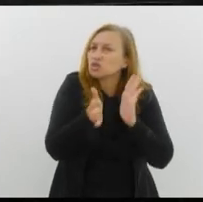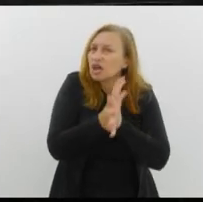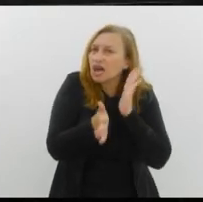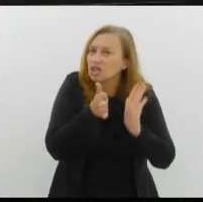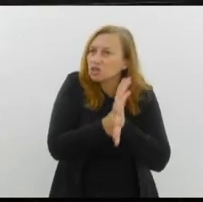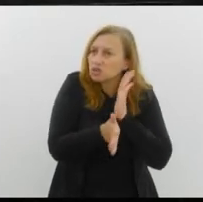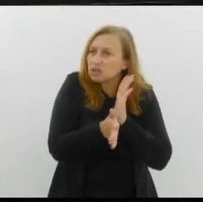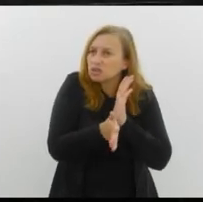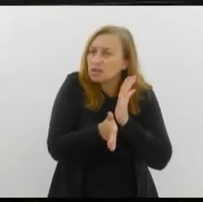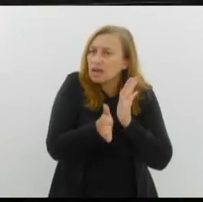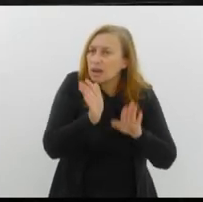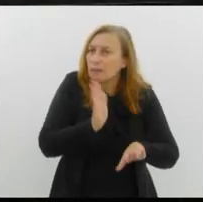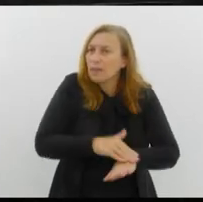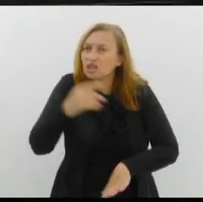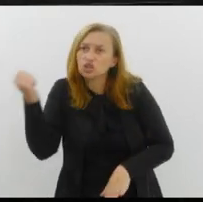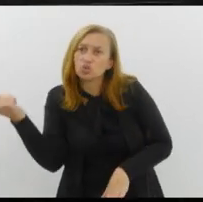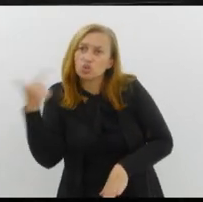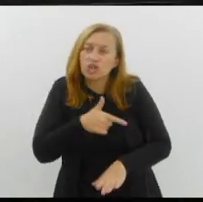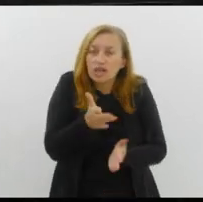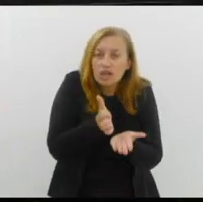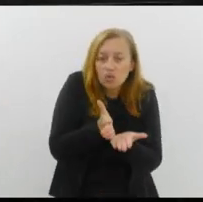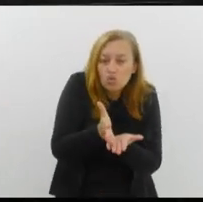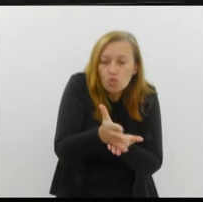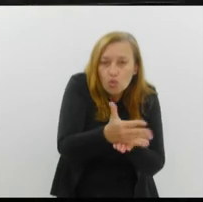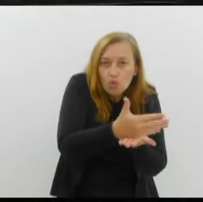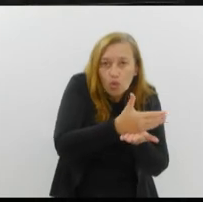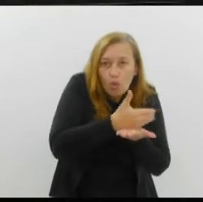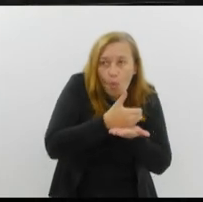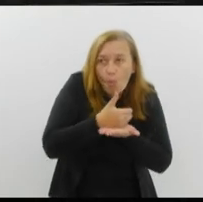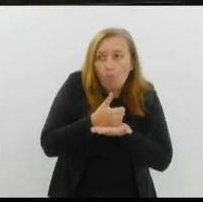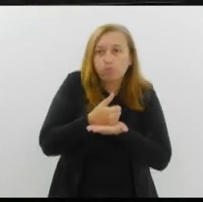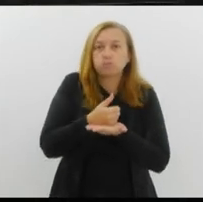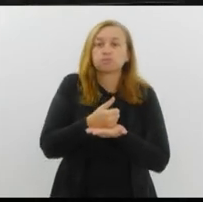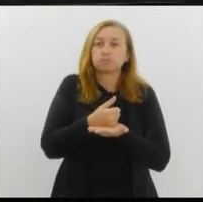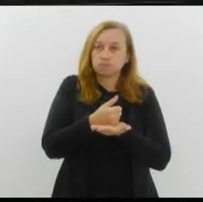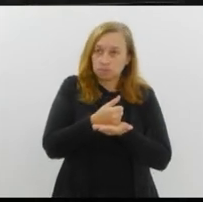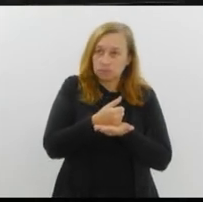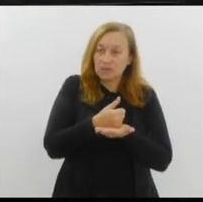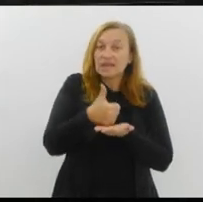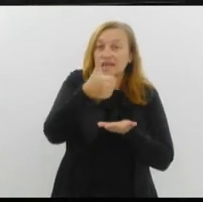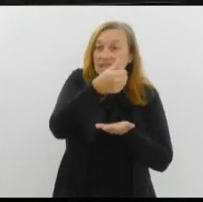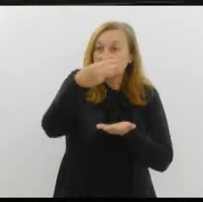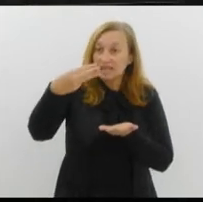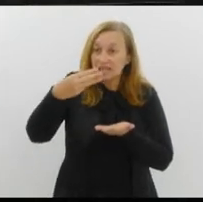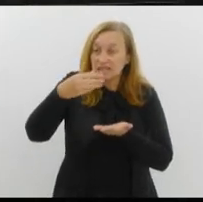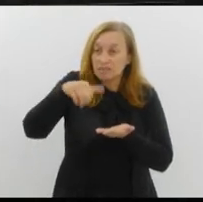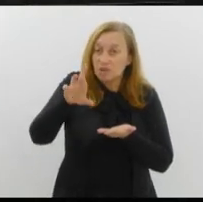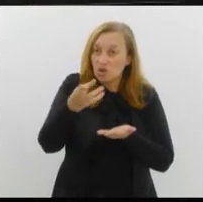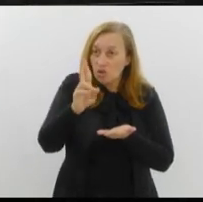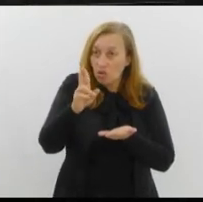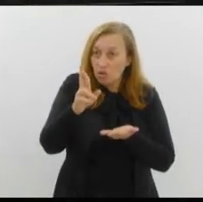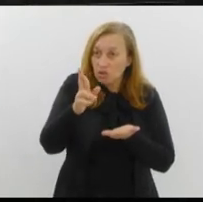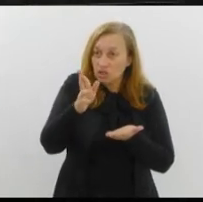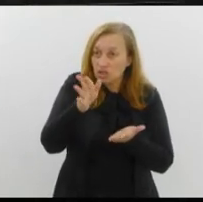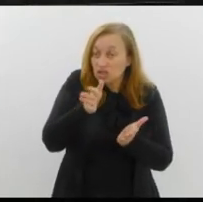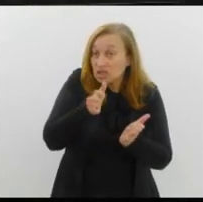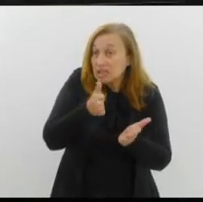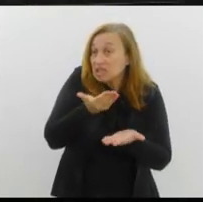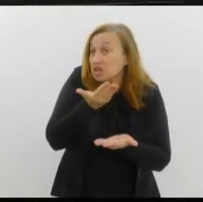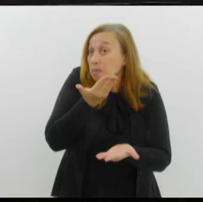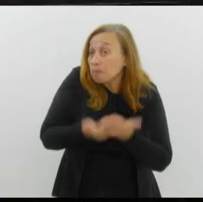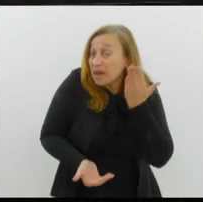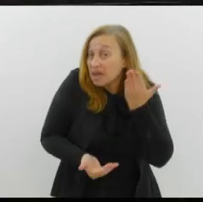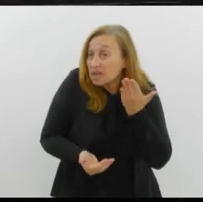são maiores que as receitas. 13 bilhões de déficit é